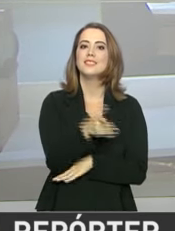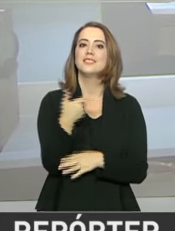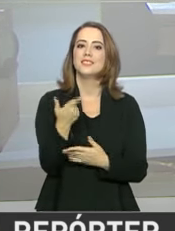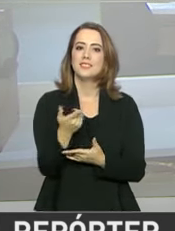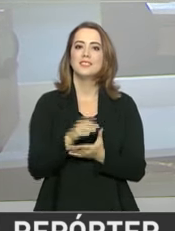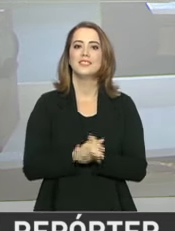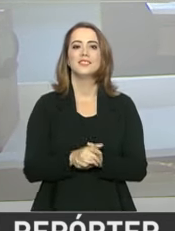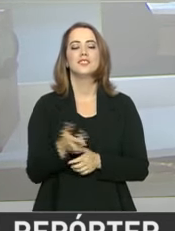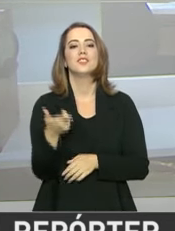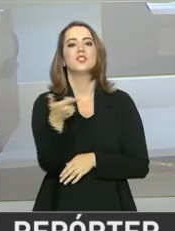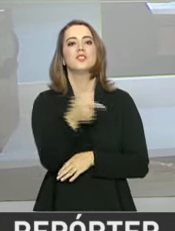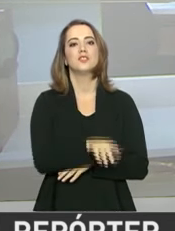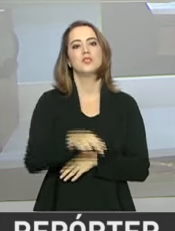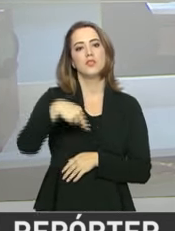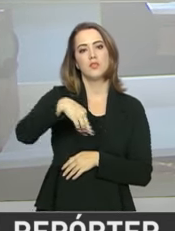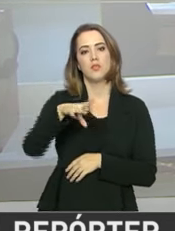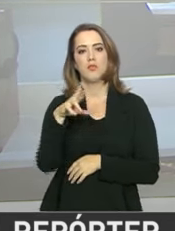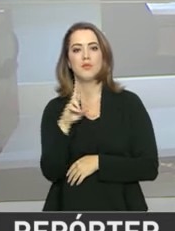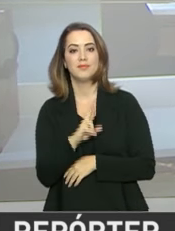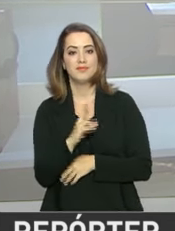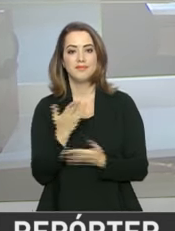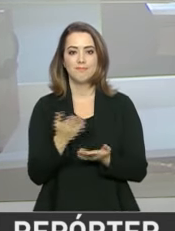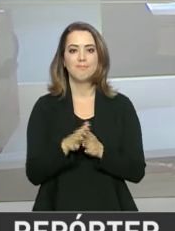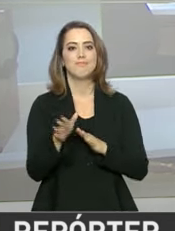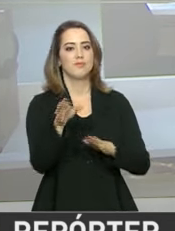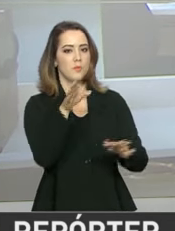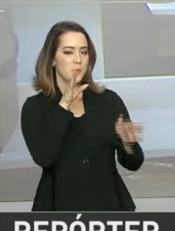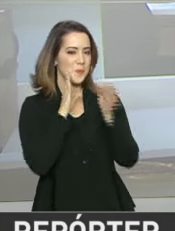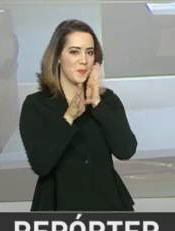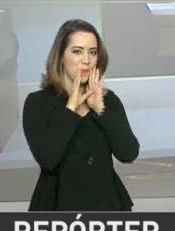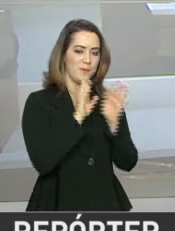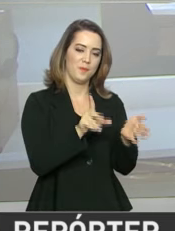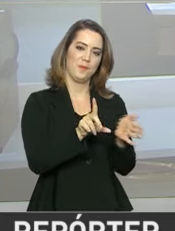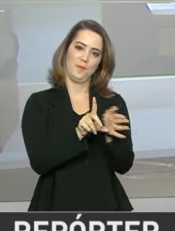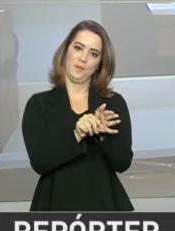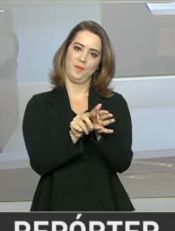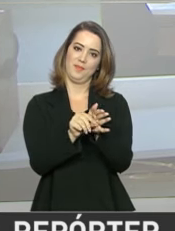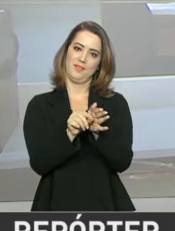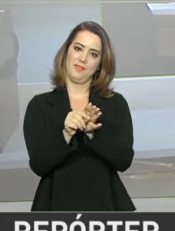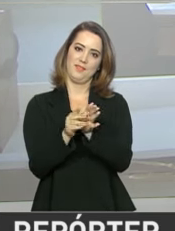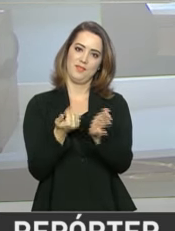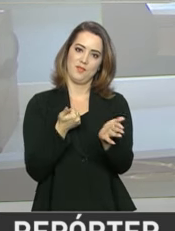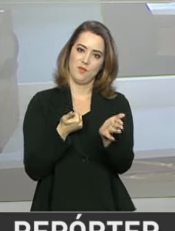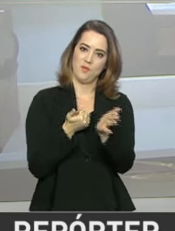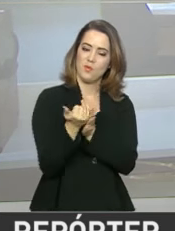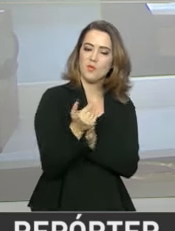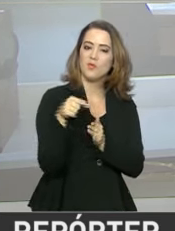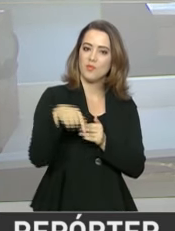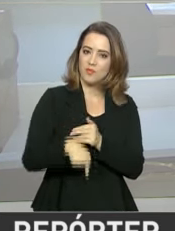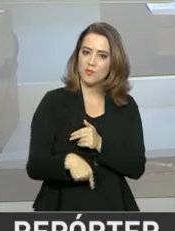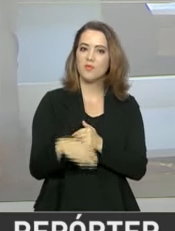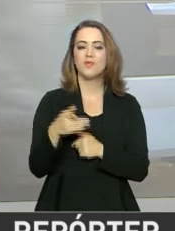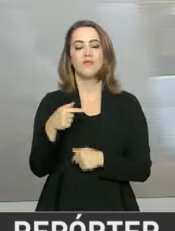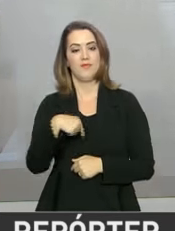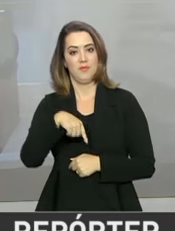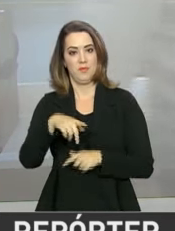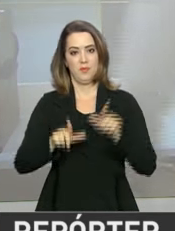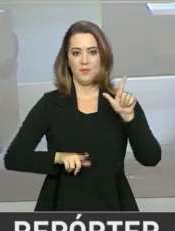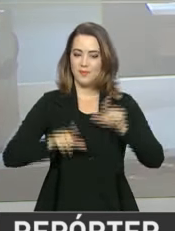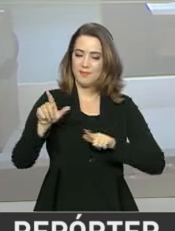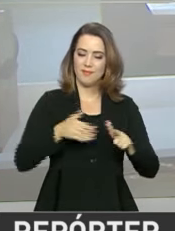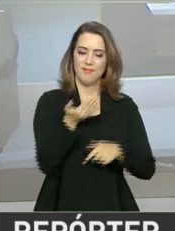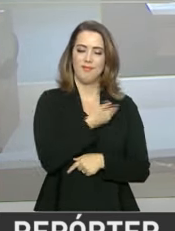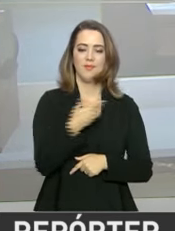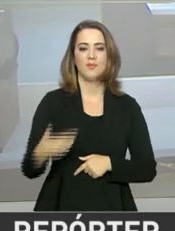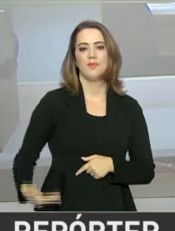preferir na próxima edição do repórter NBR acompanhe também as novidades nas nossas redes sociais Continue com a gente aqui na NBR